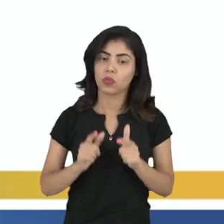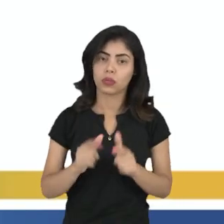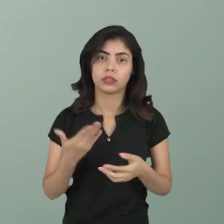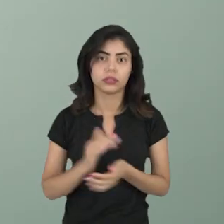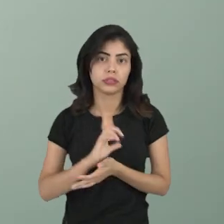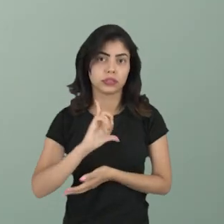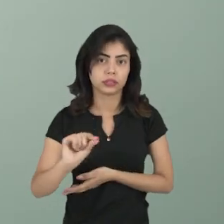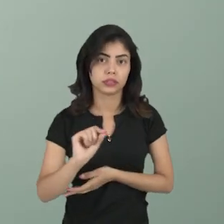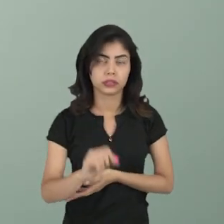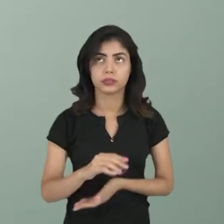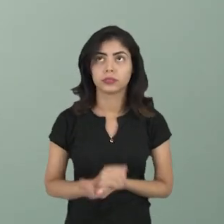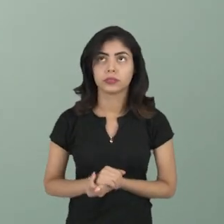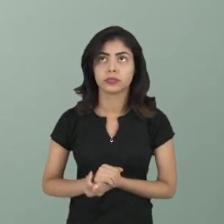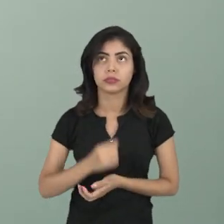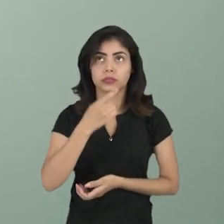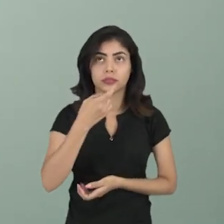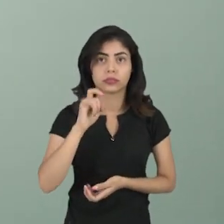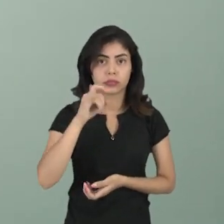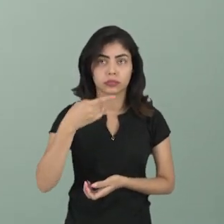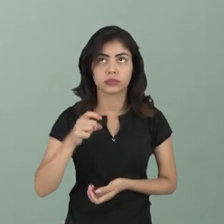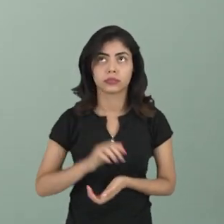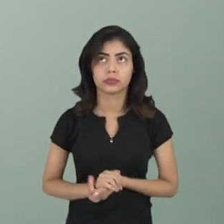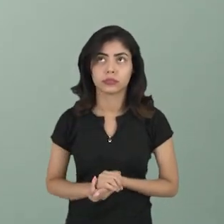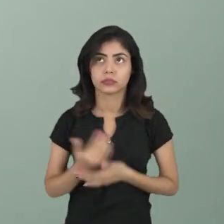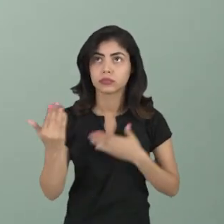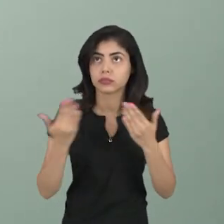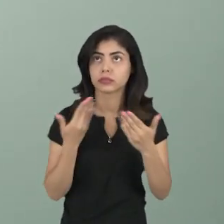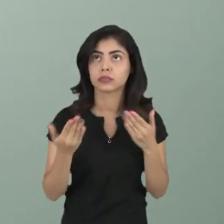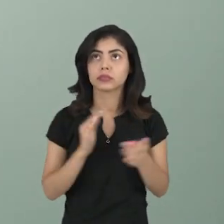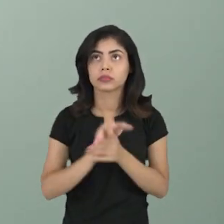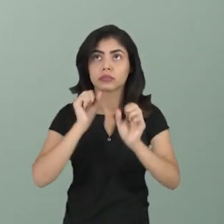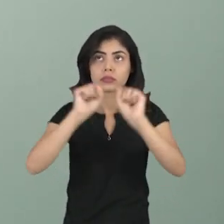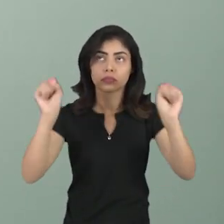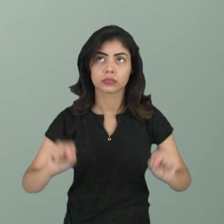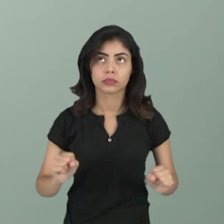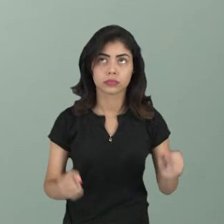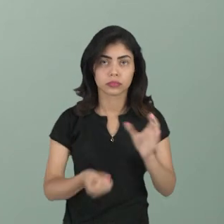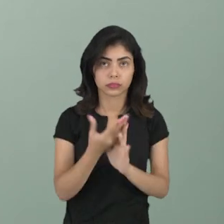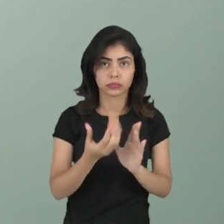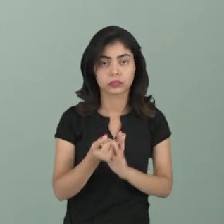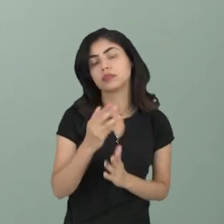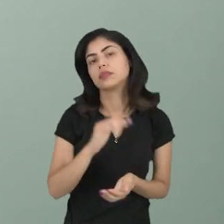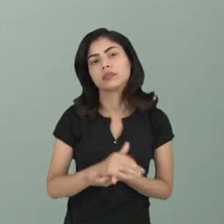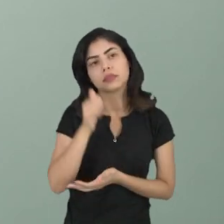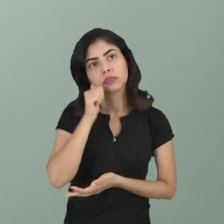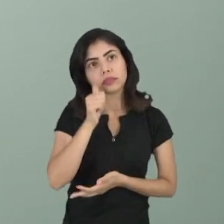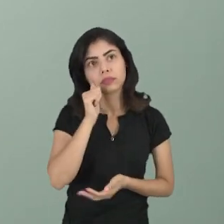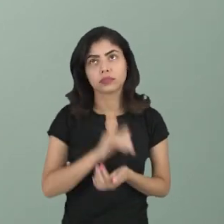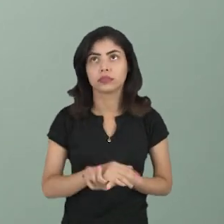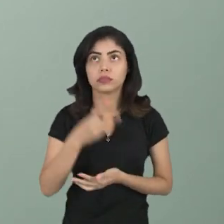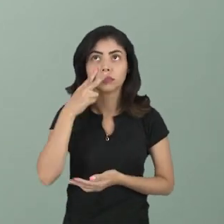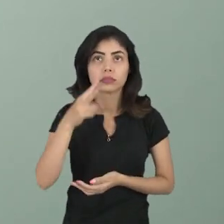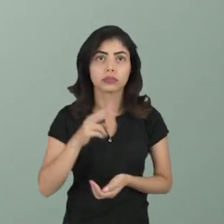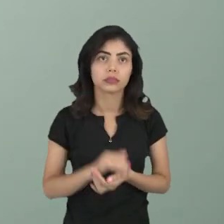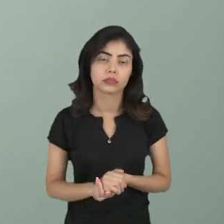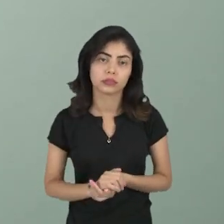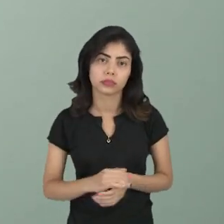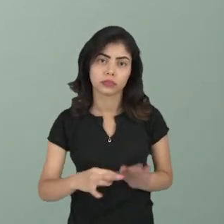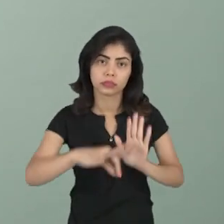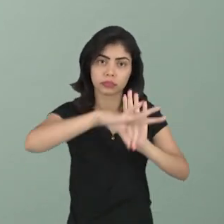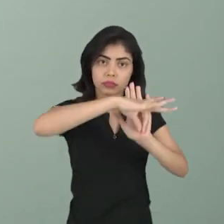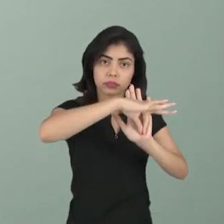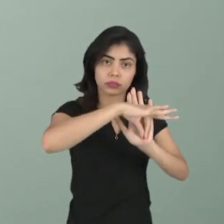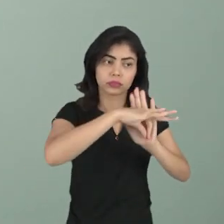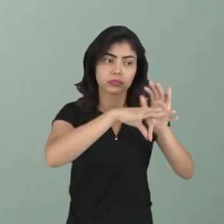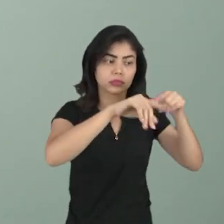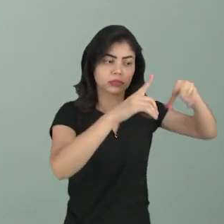da urina. Não está relacionada ao sistema reprodutor feminino. A gente viu que o clitóris é